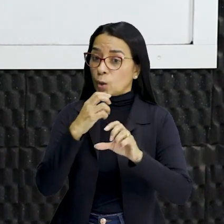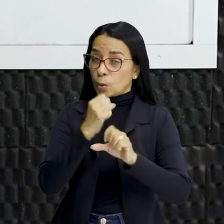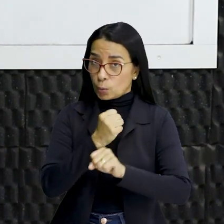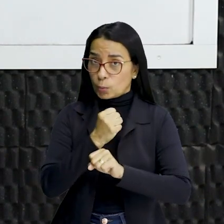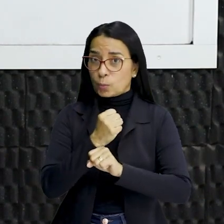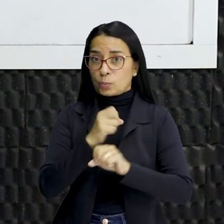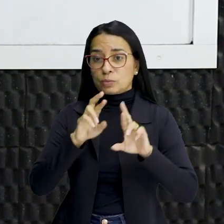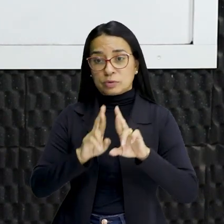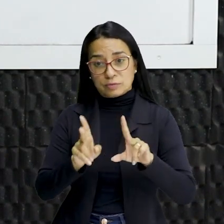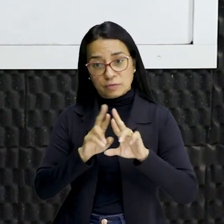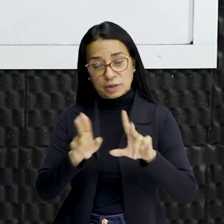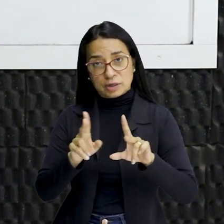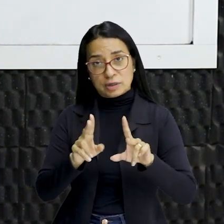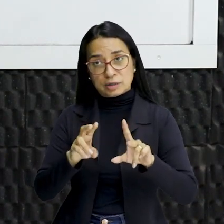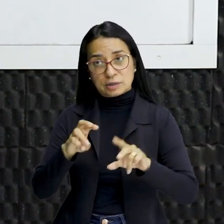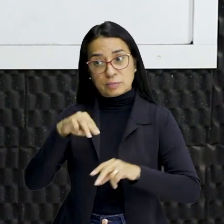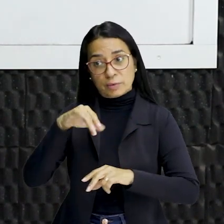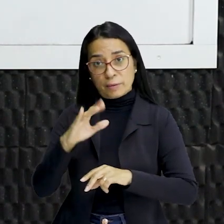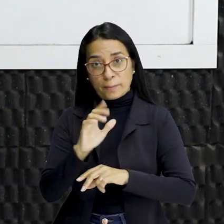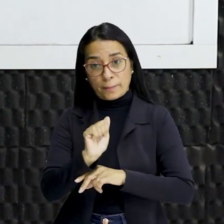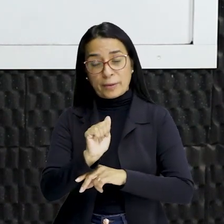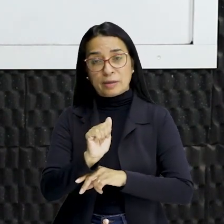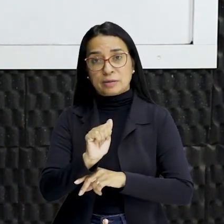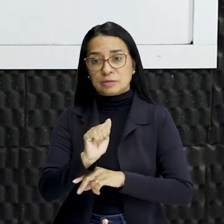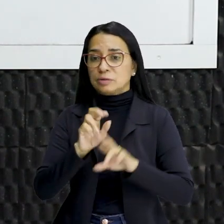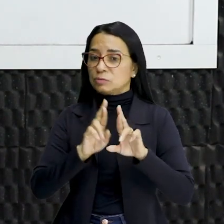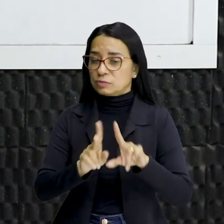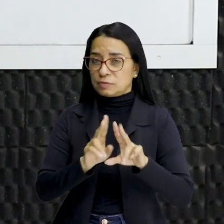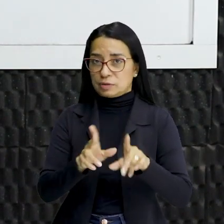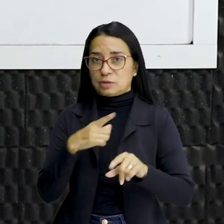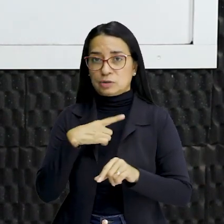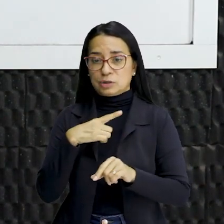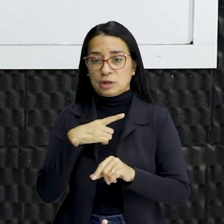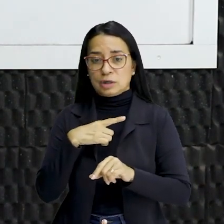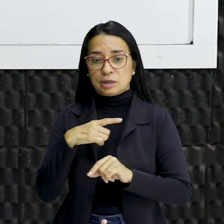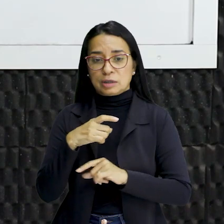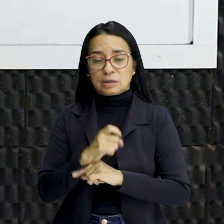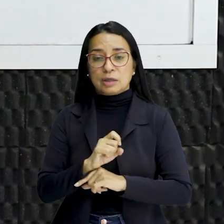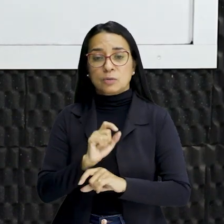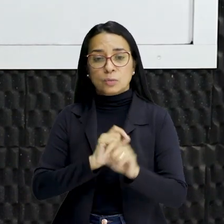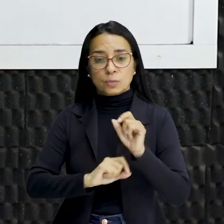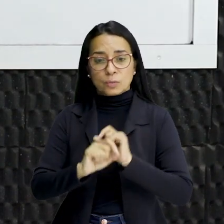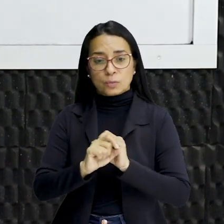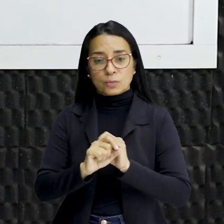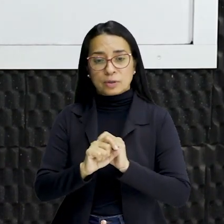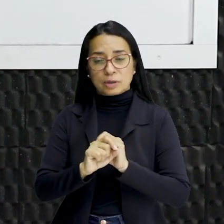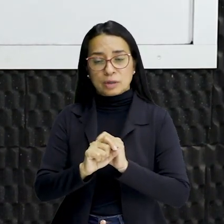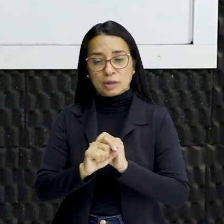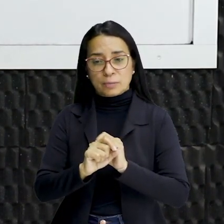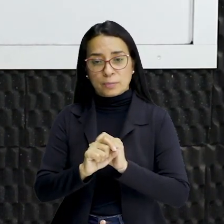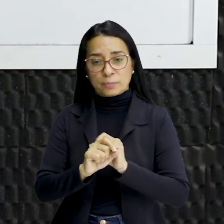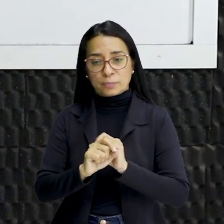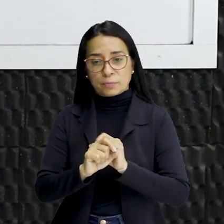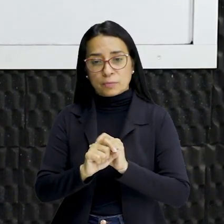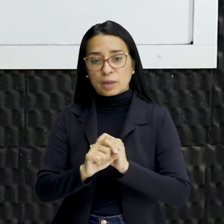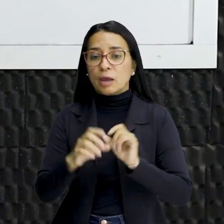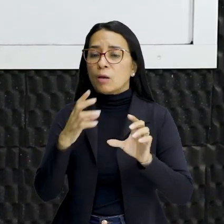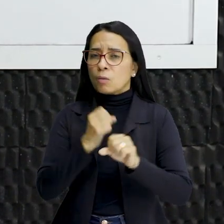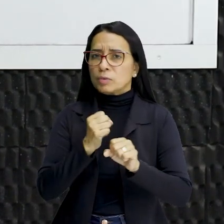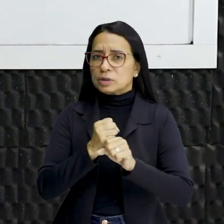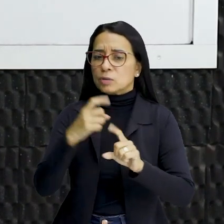resultados diferentes para média de faturamento é diferentes aqui você tem os tipos de faturamento